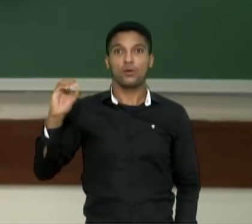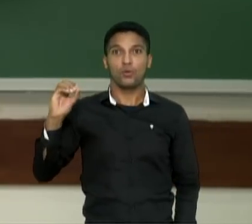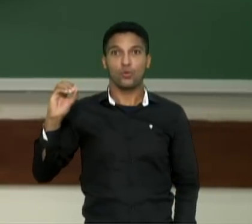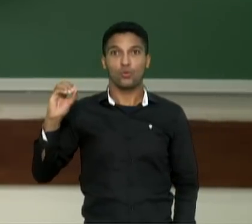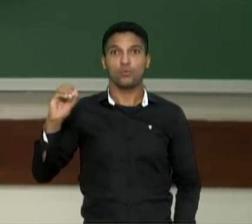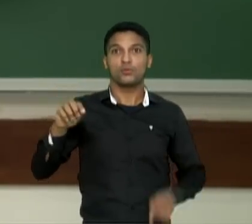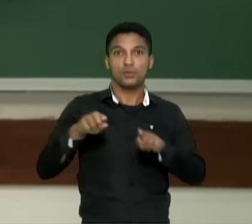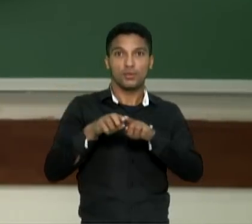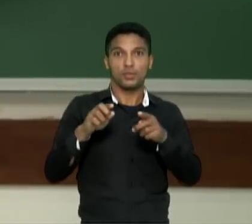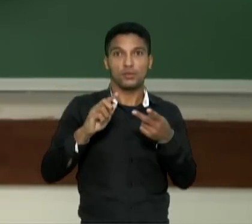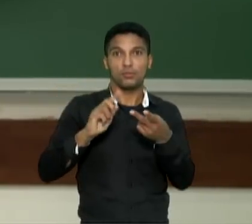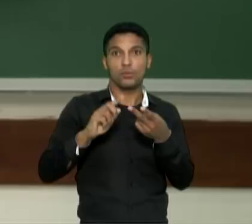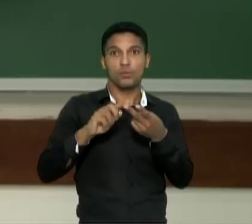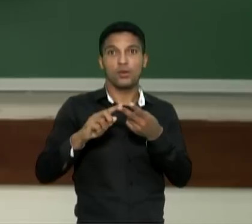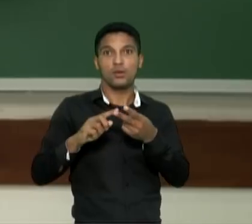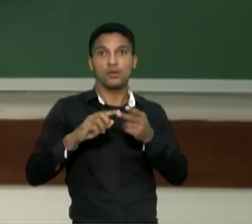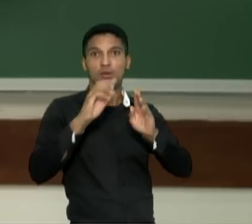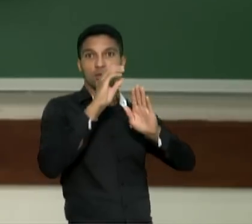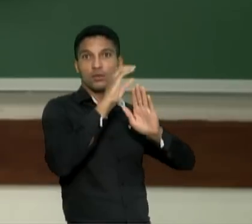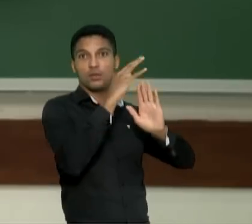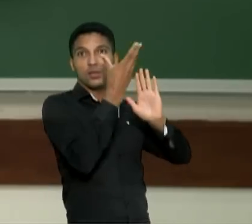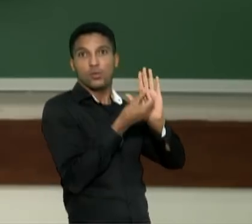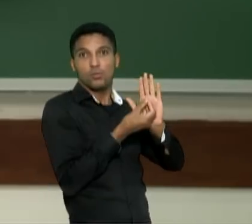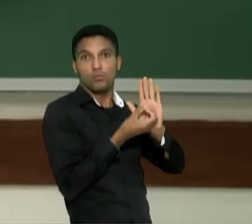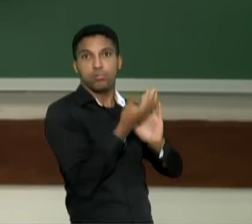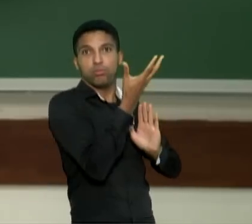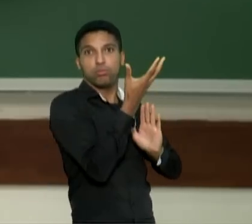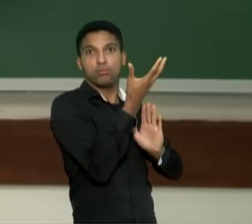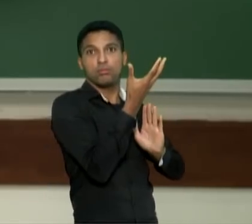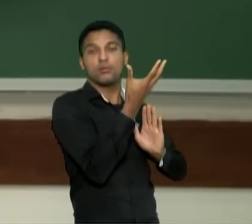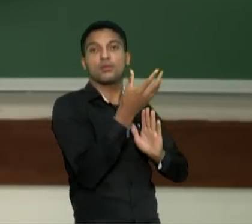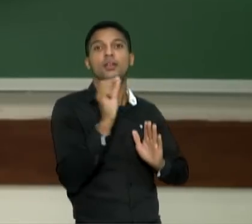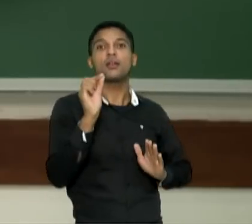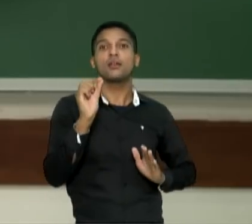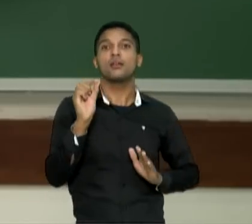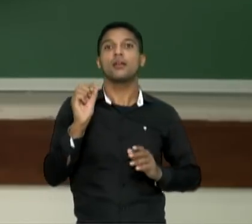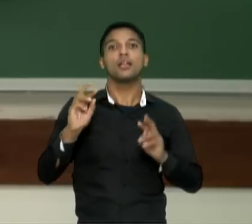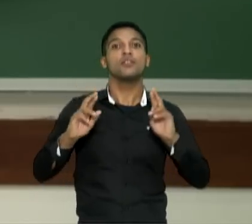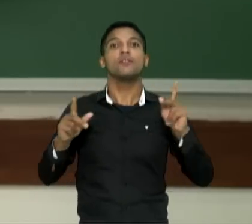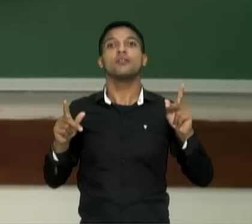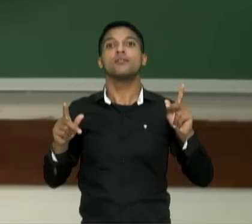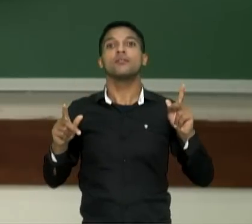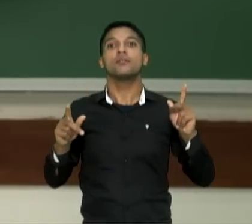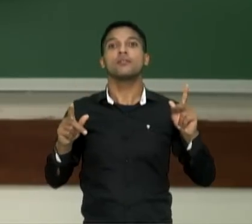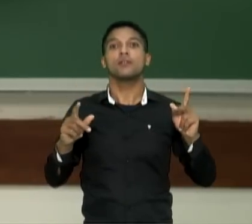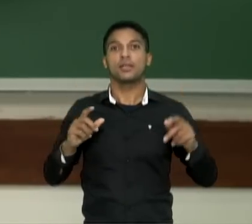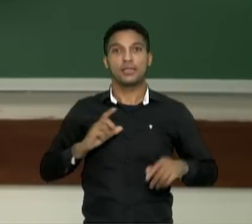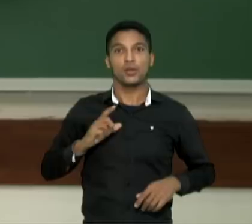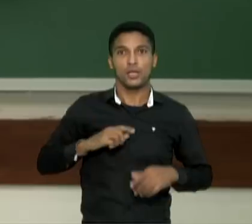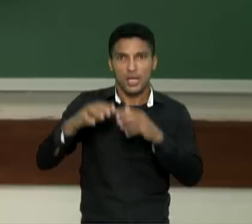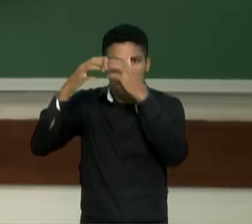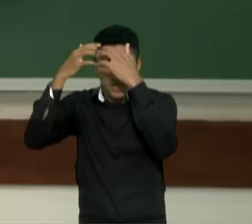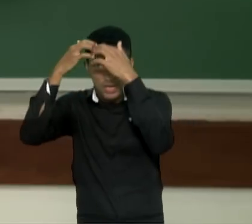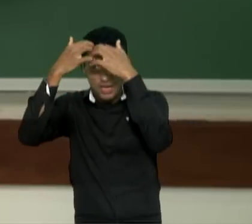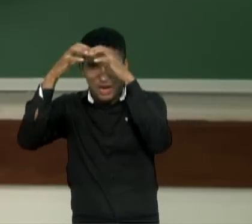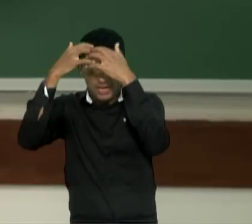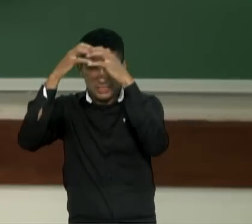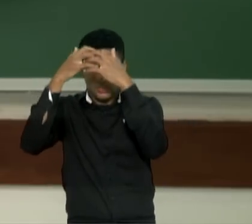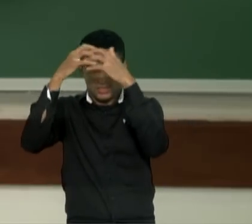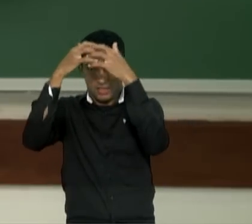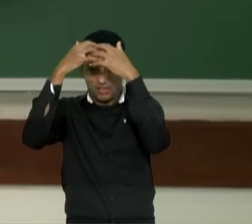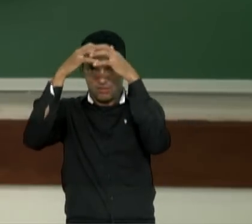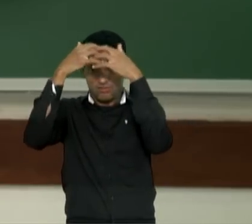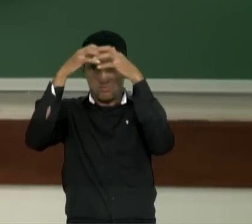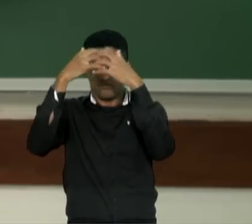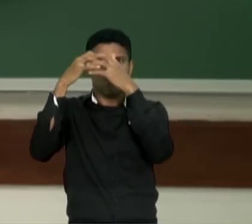questão do racional e do emotivo. Quando que o artista coloca uma coisa mais do que outra? Será que é possível